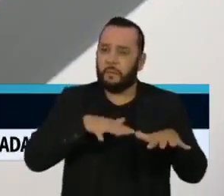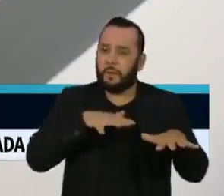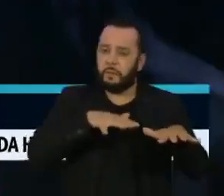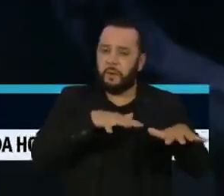Congresso Nacional